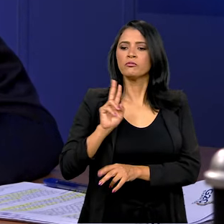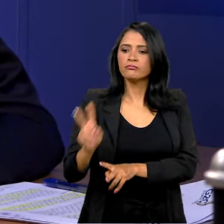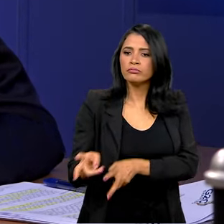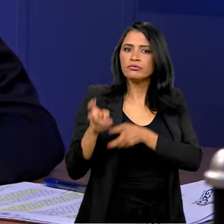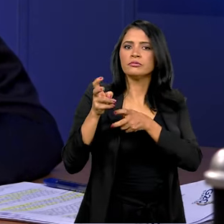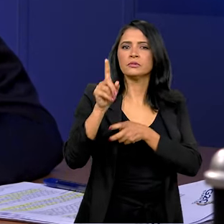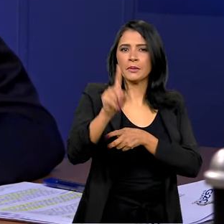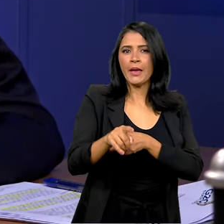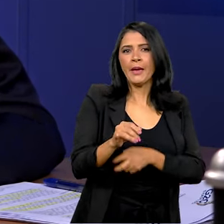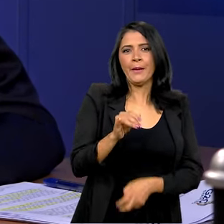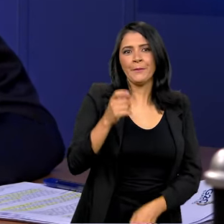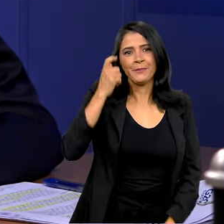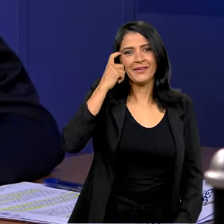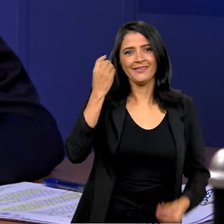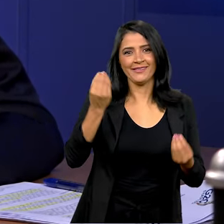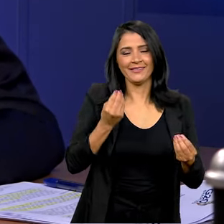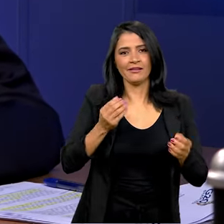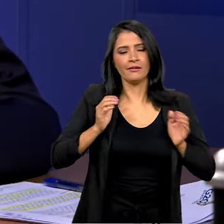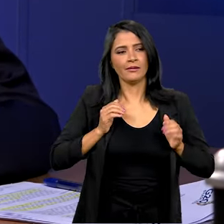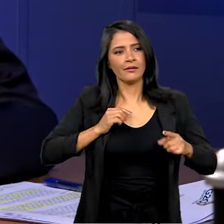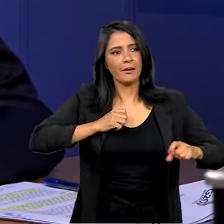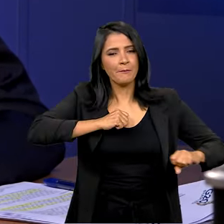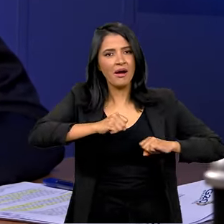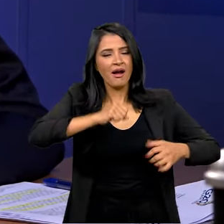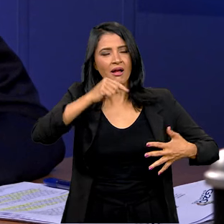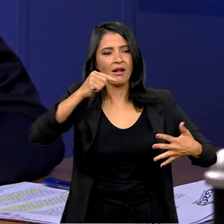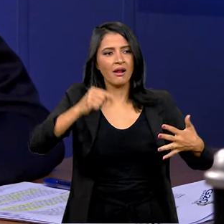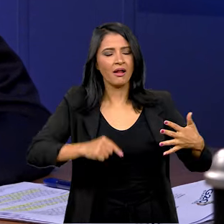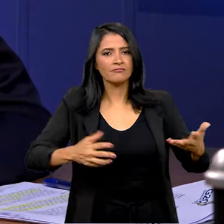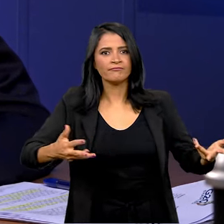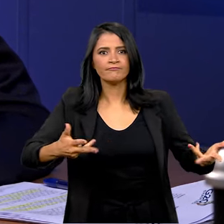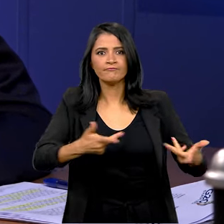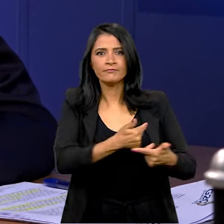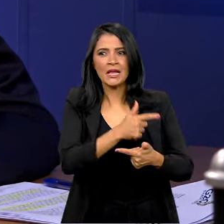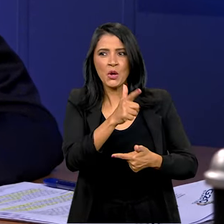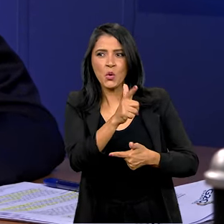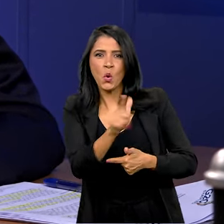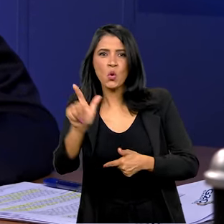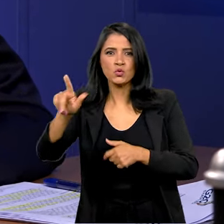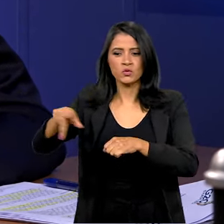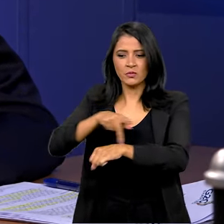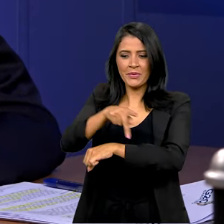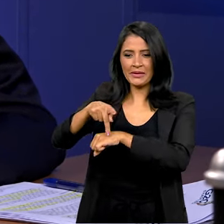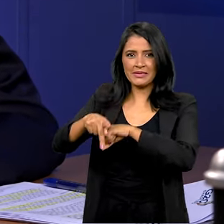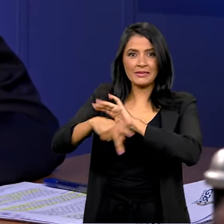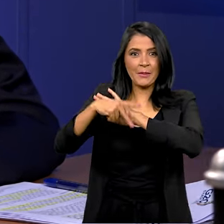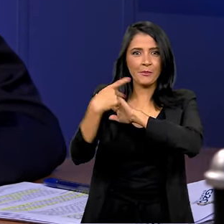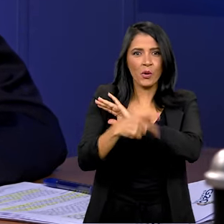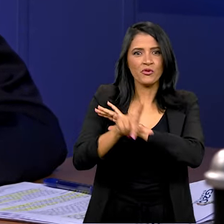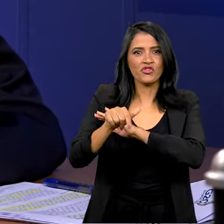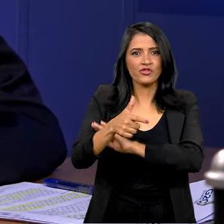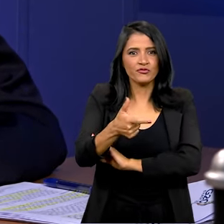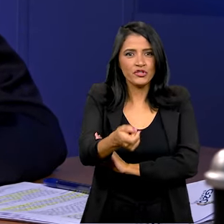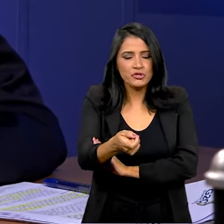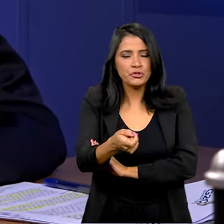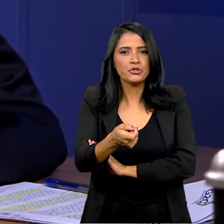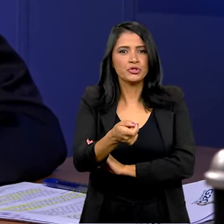das discussões com esses países que integram o G20